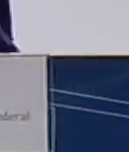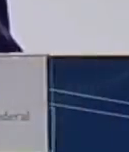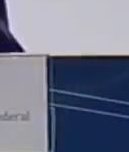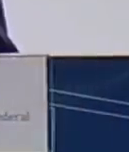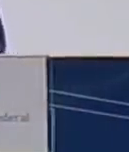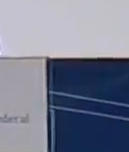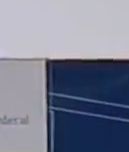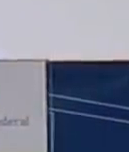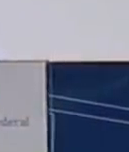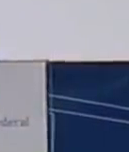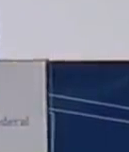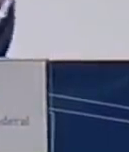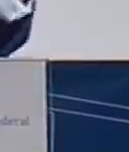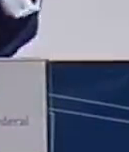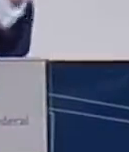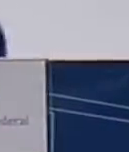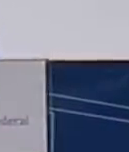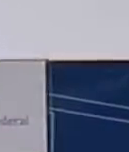de São